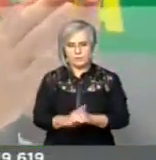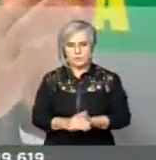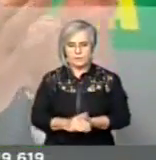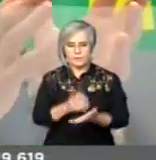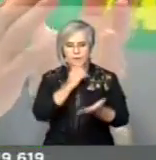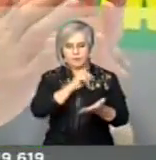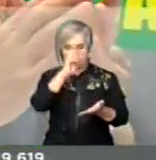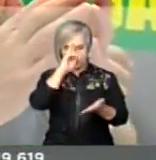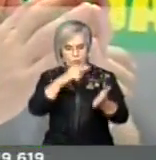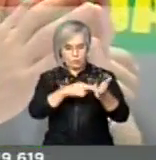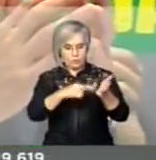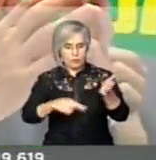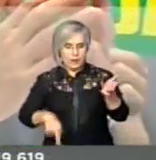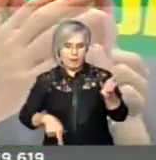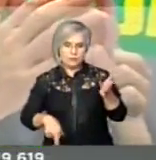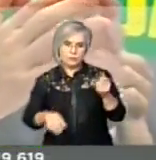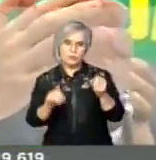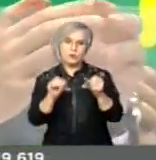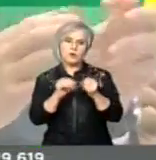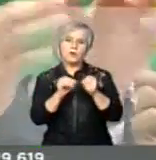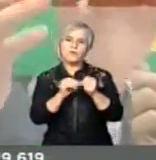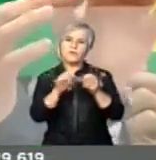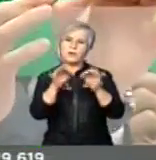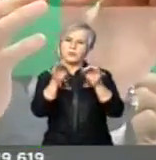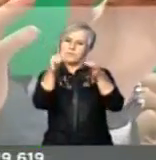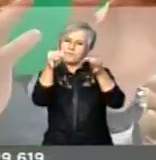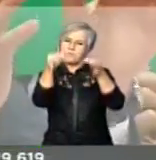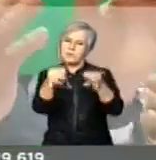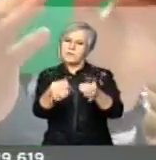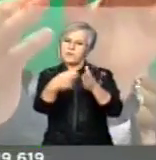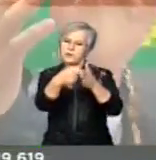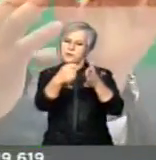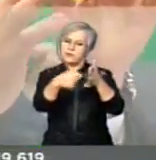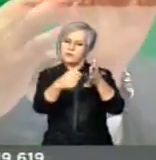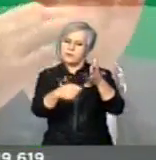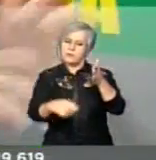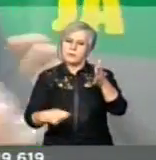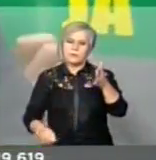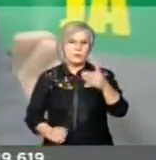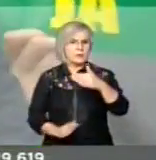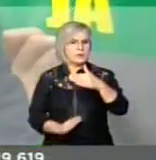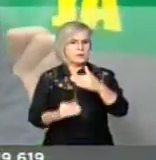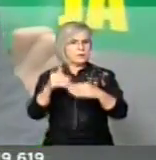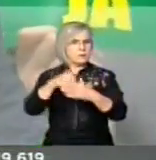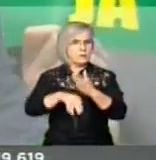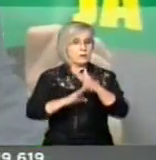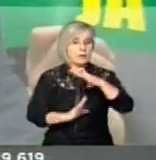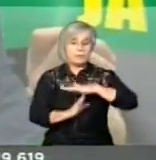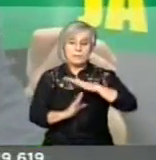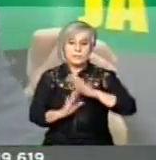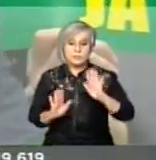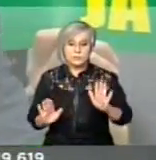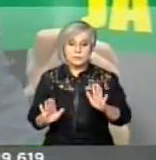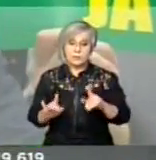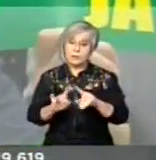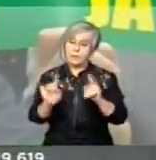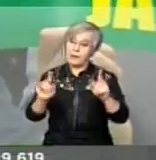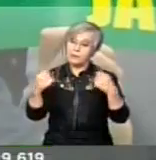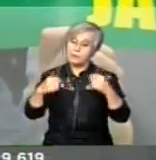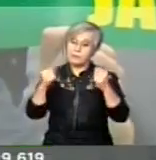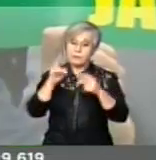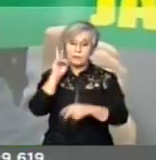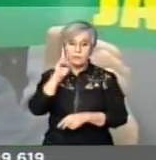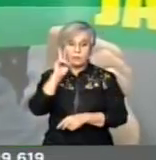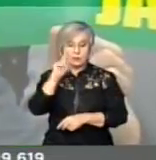relator fez um apontamento preciso dentro dos seus limites. Mas nós devemos lembrar que